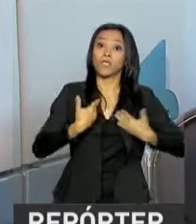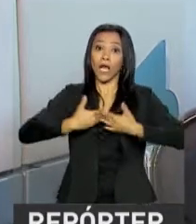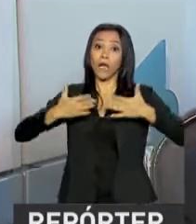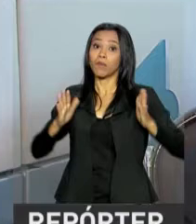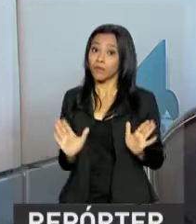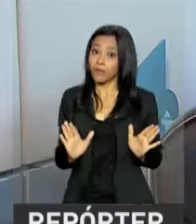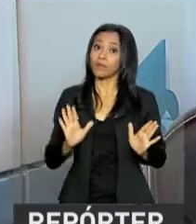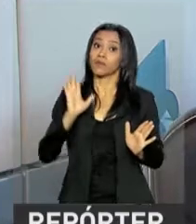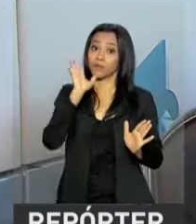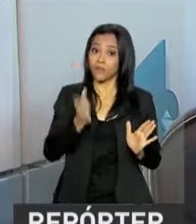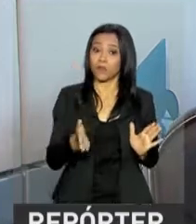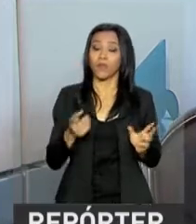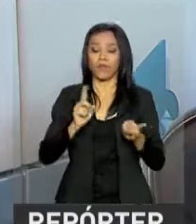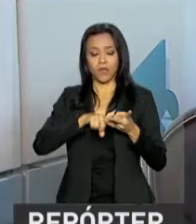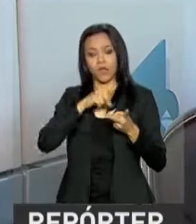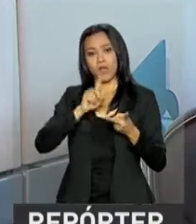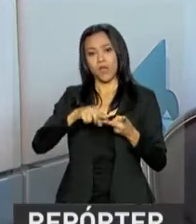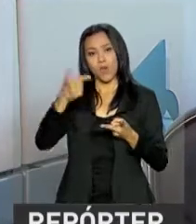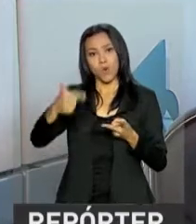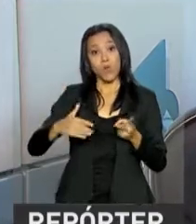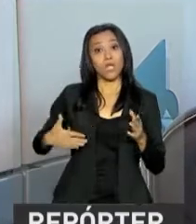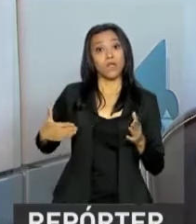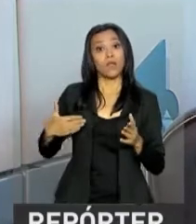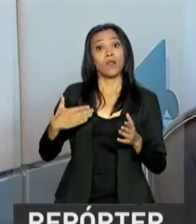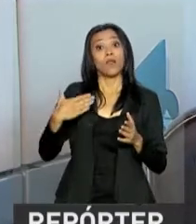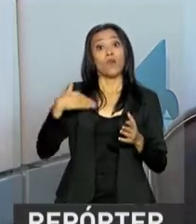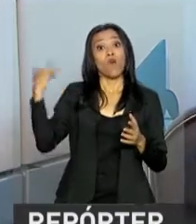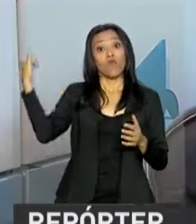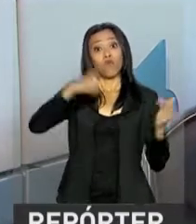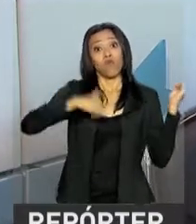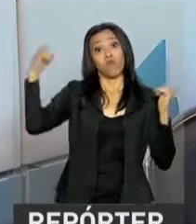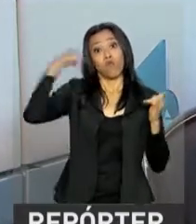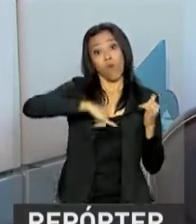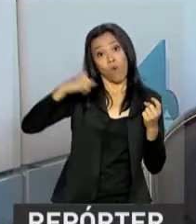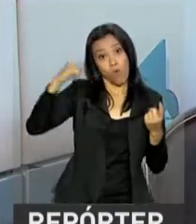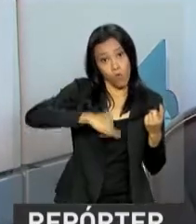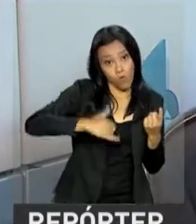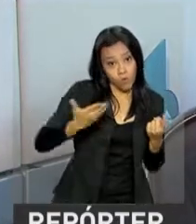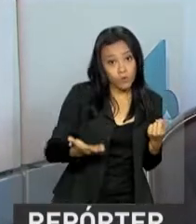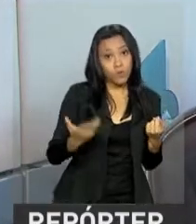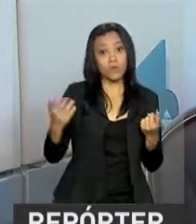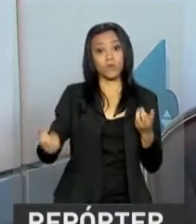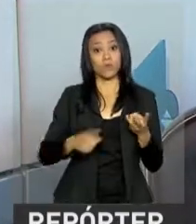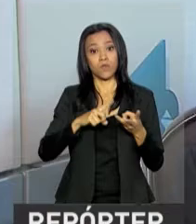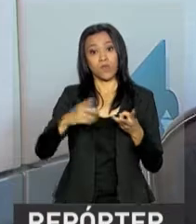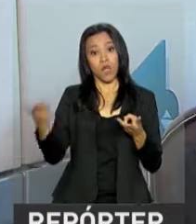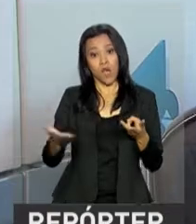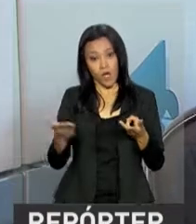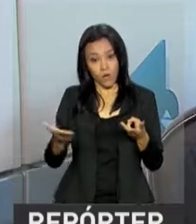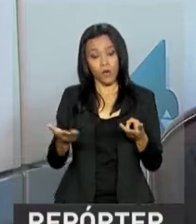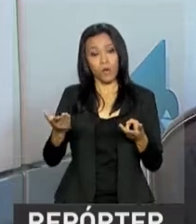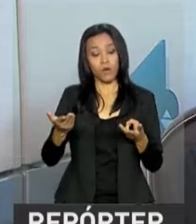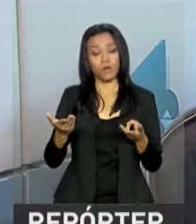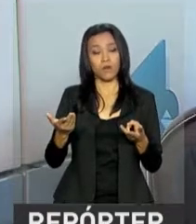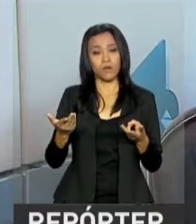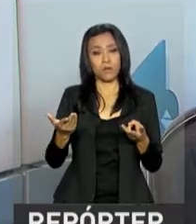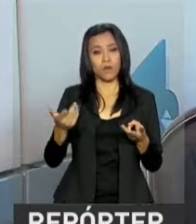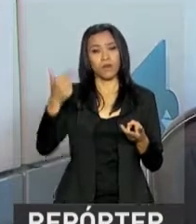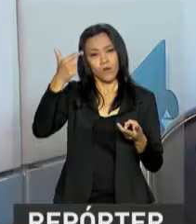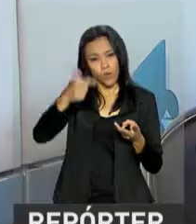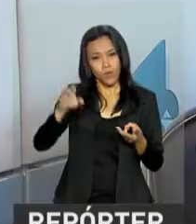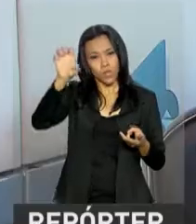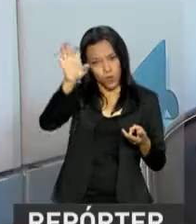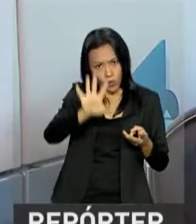no ano passado, tirando o limite de voos norte-americanos para o Brasil, já passou. Vai ser feita a mesma coisa com o país da